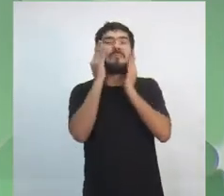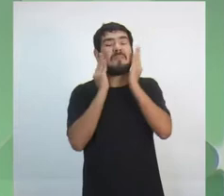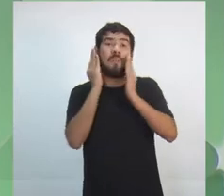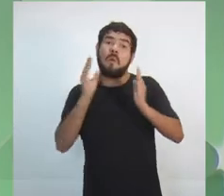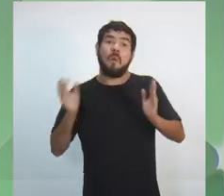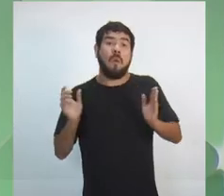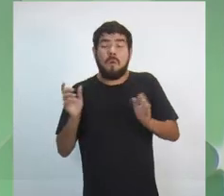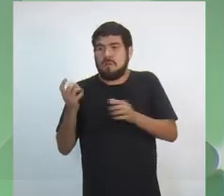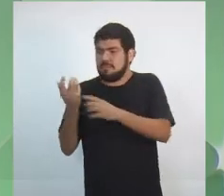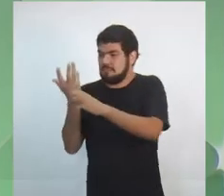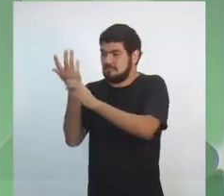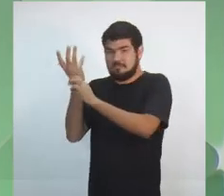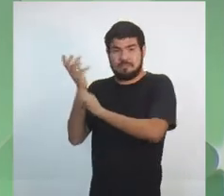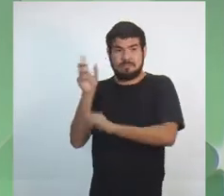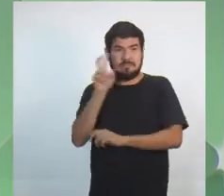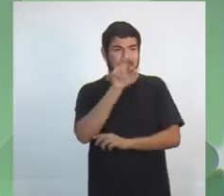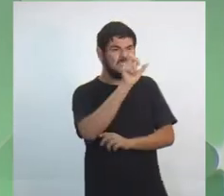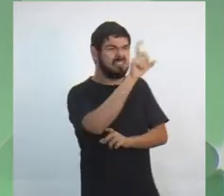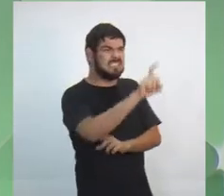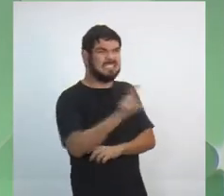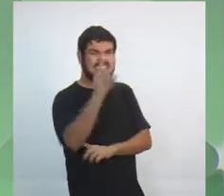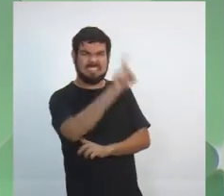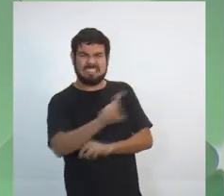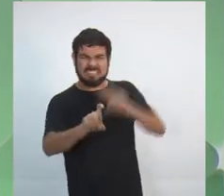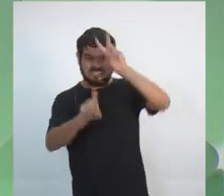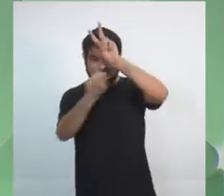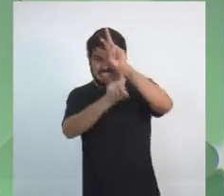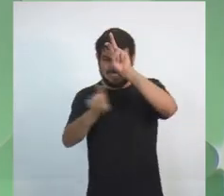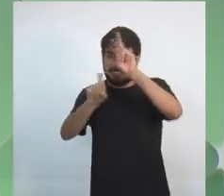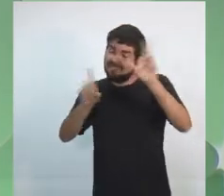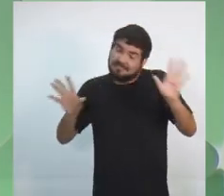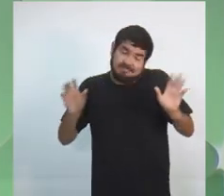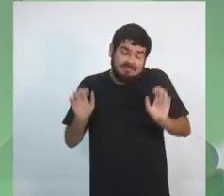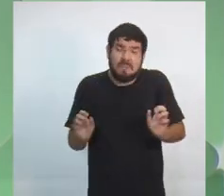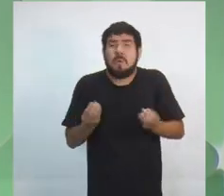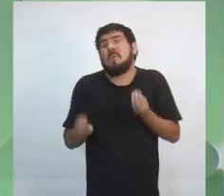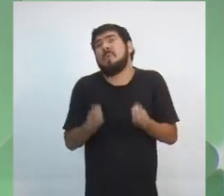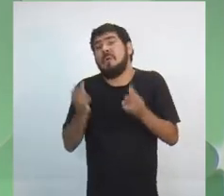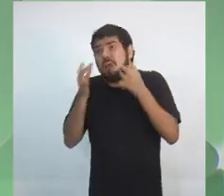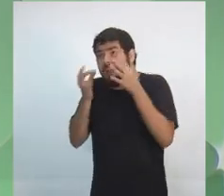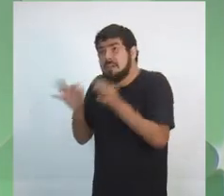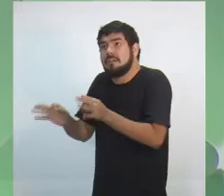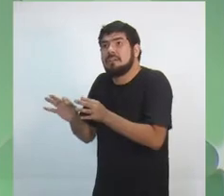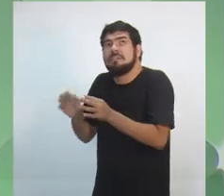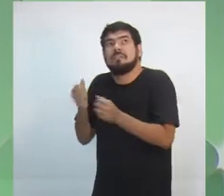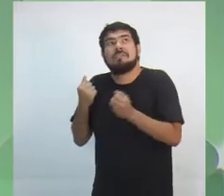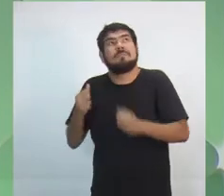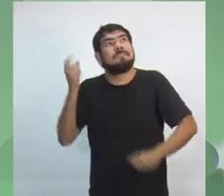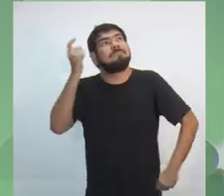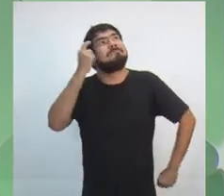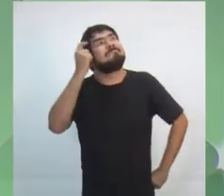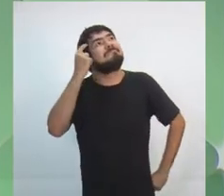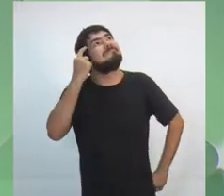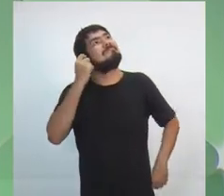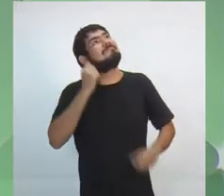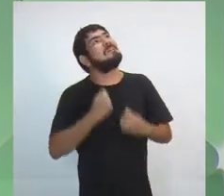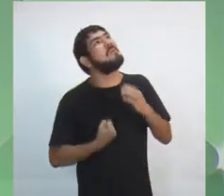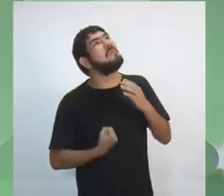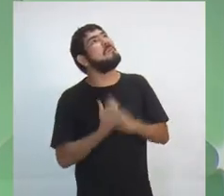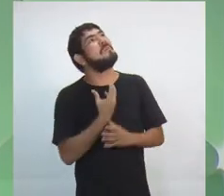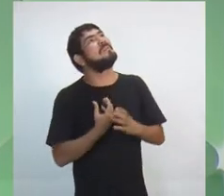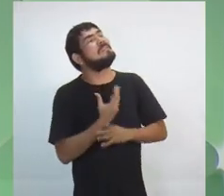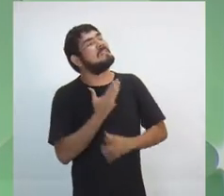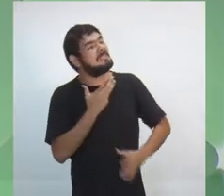portanto, precisamos desenvolver isso aí. Como é que se desenvolve isso? Você precisa adensar a cadeia produtiva. E